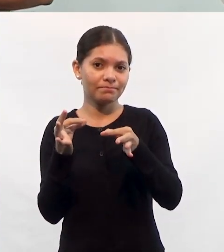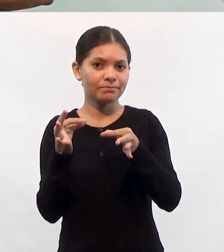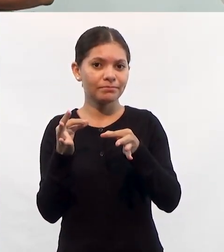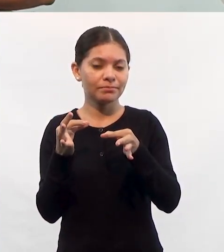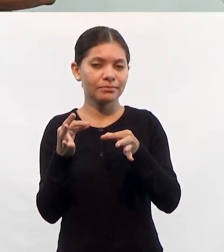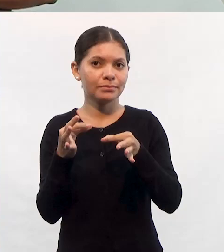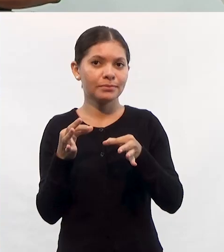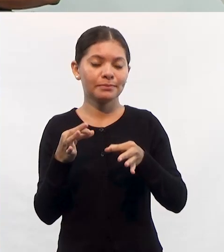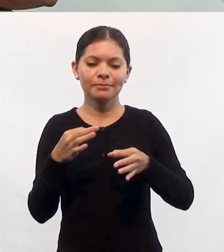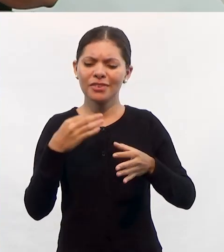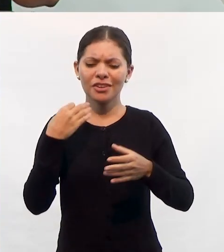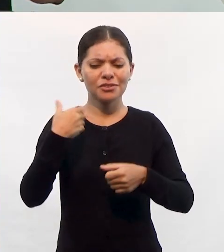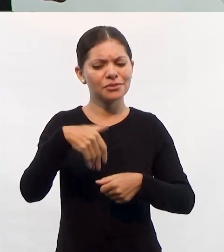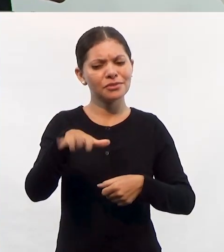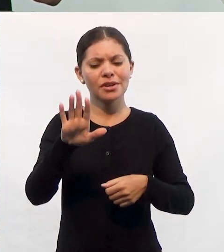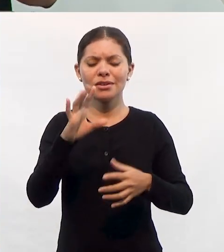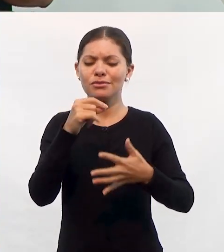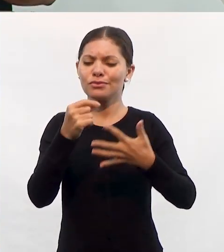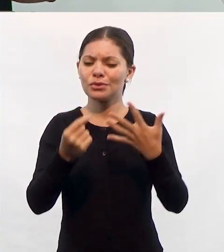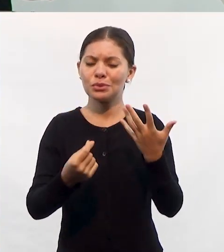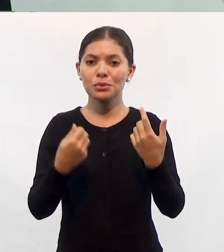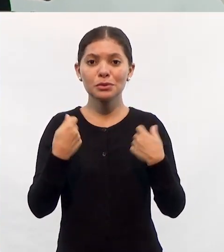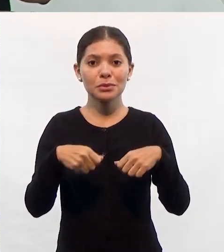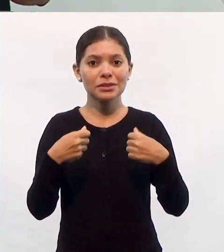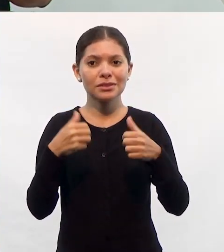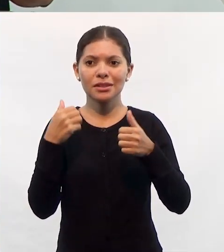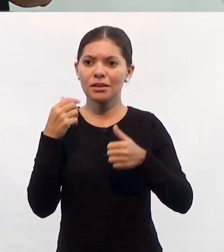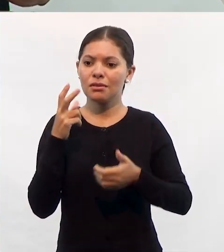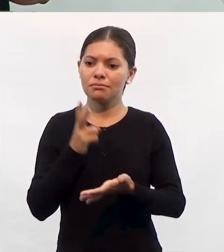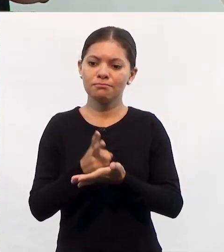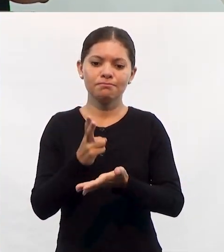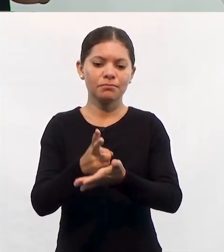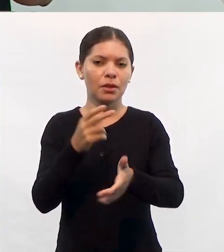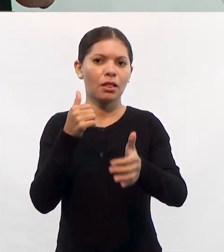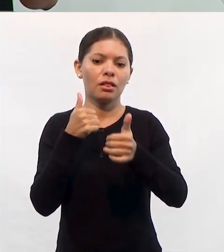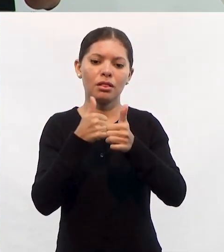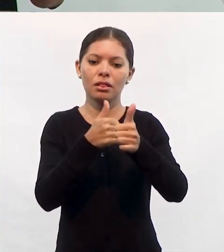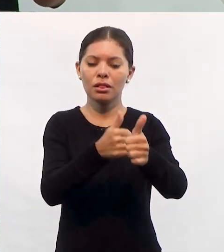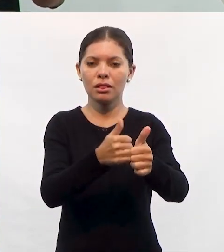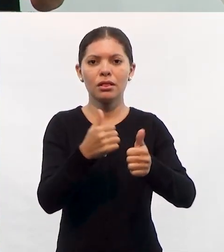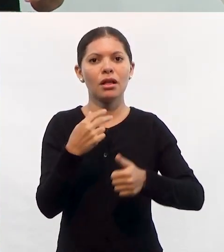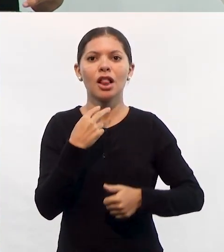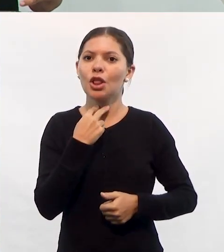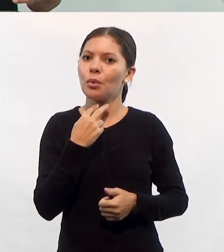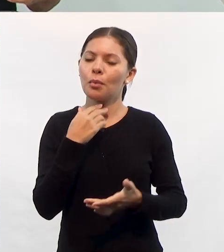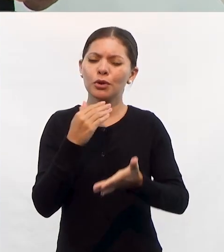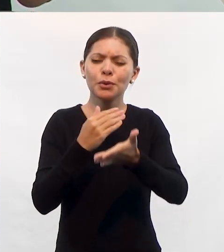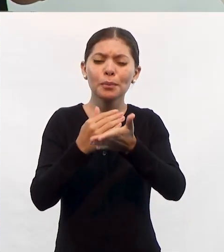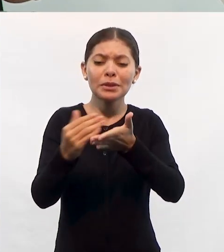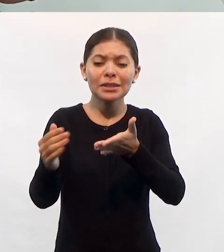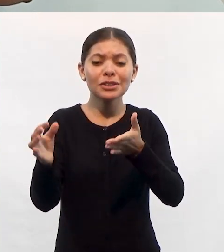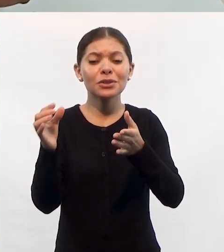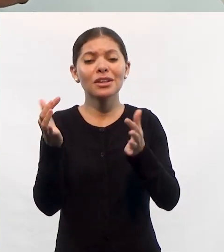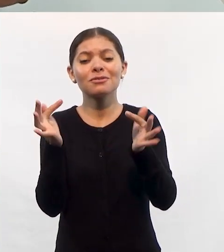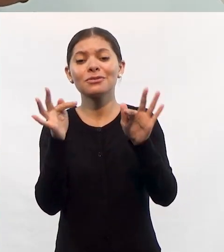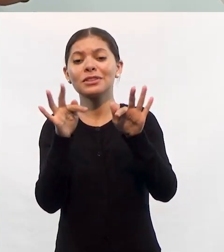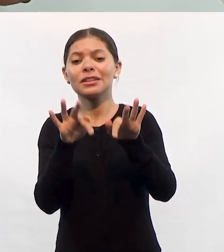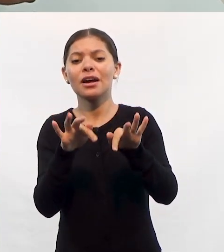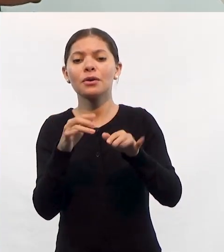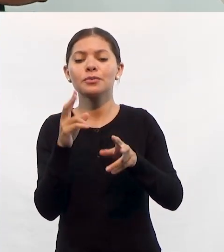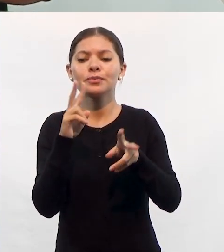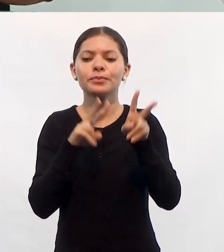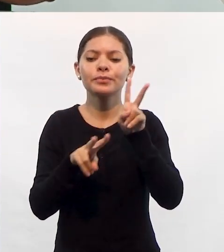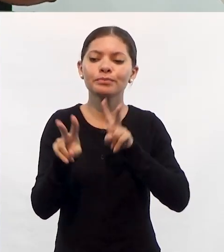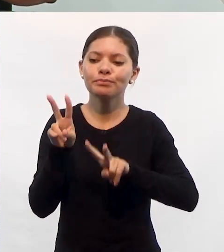planejado enfim todos esses fatores eu preciso estar acompanhando o tempo todo eu não posso começar a produzir só no final